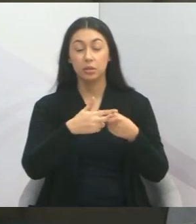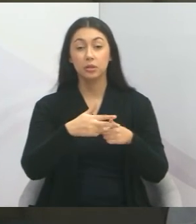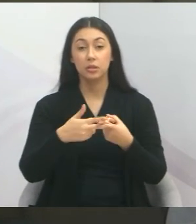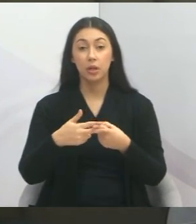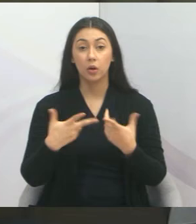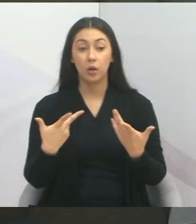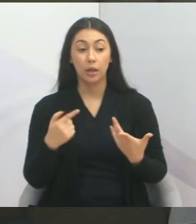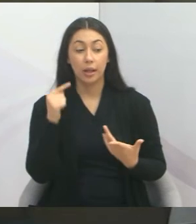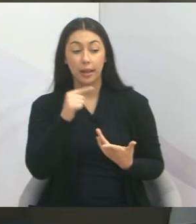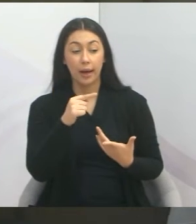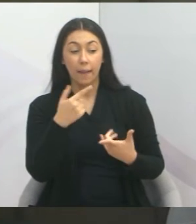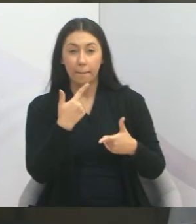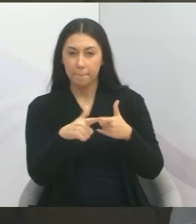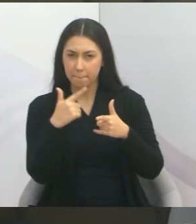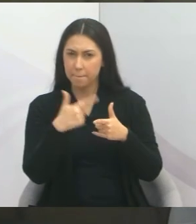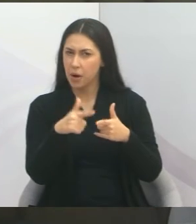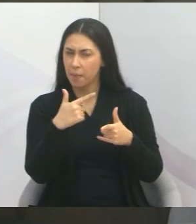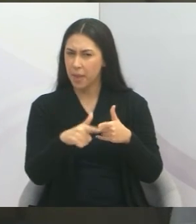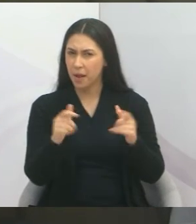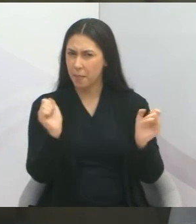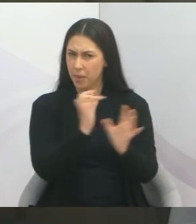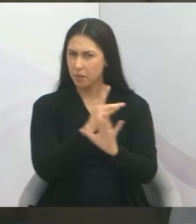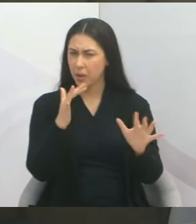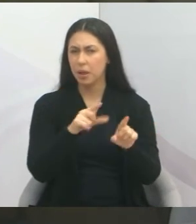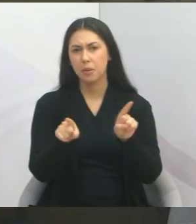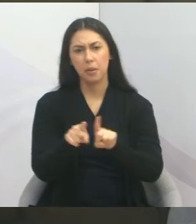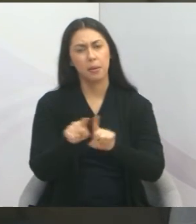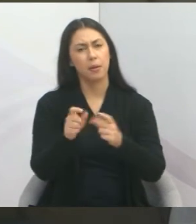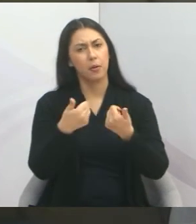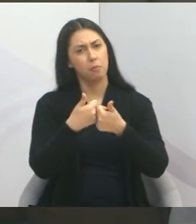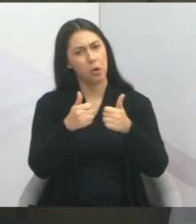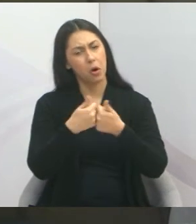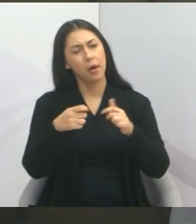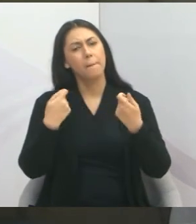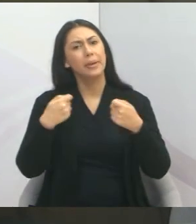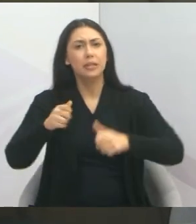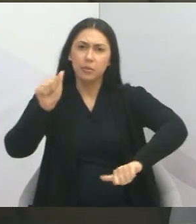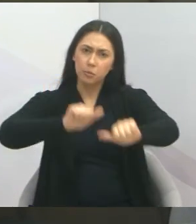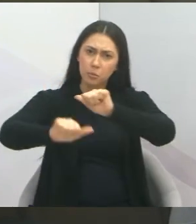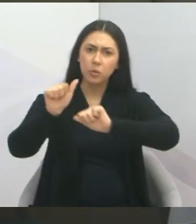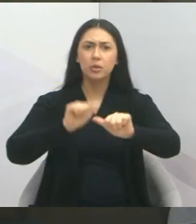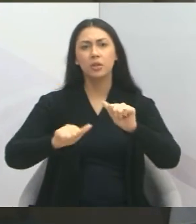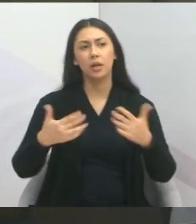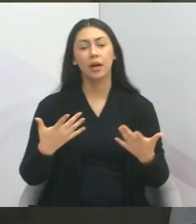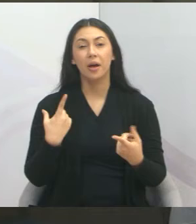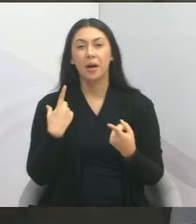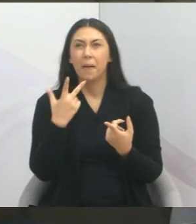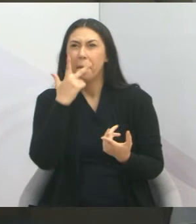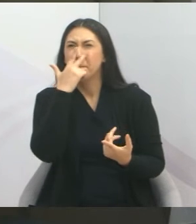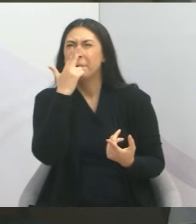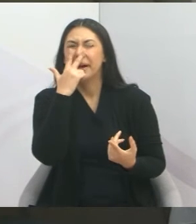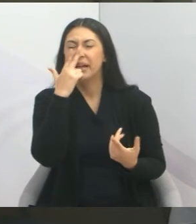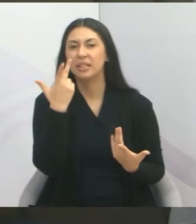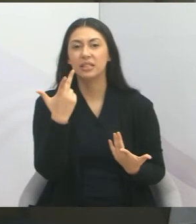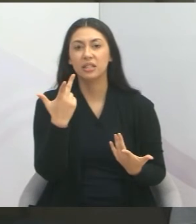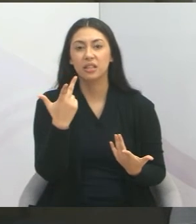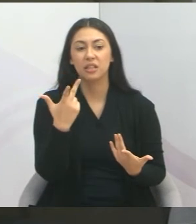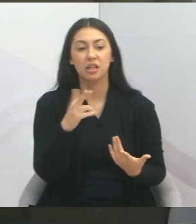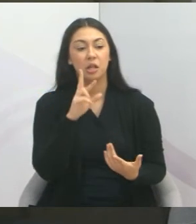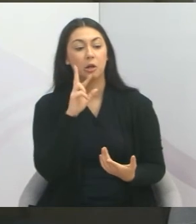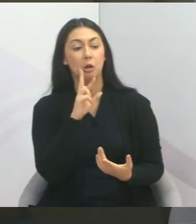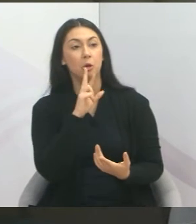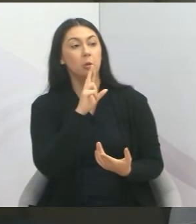situação da mobilidade urbana e essa empresa de ônibus aí da cidade de Jacareí deu uma atenção e muda esse itinerário Parece que eles mandam a